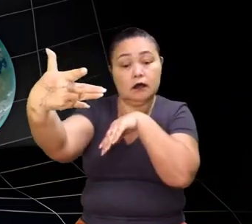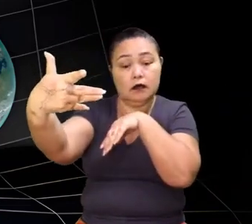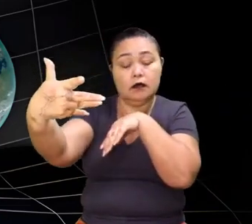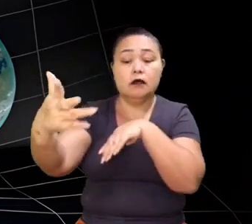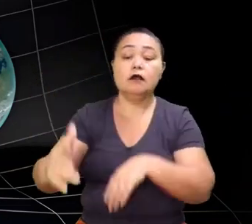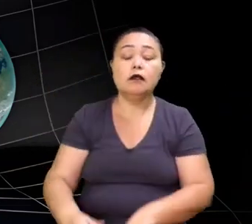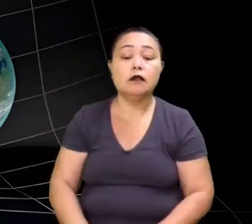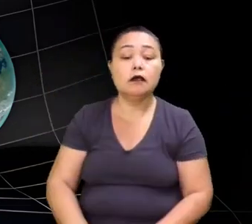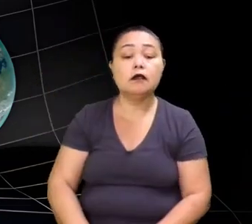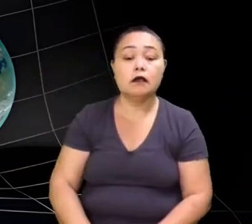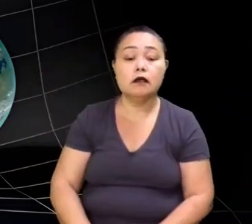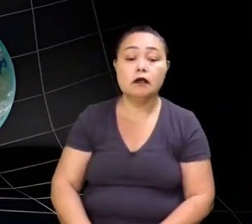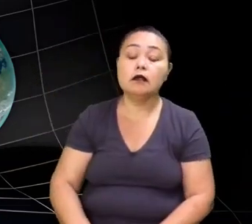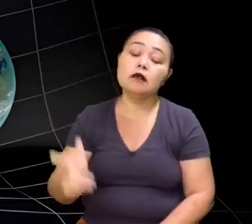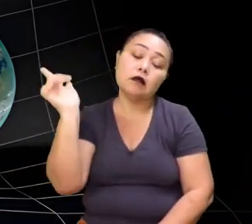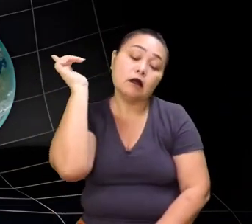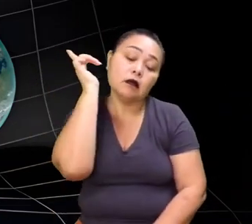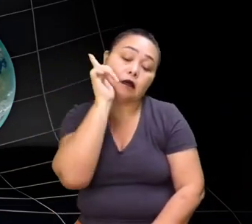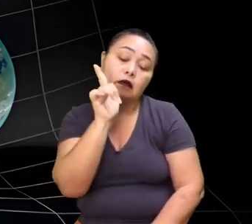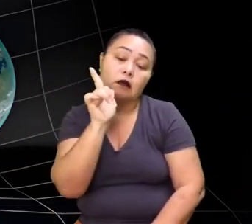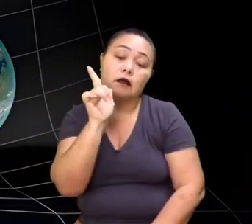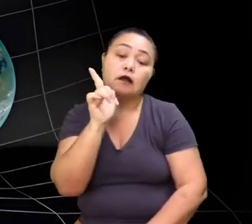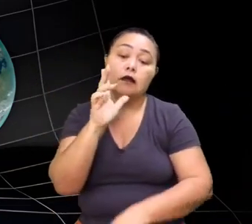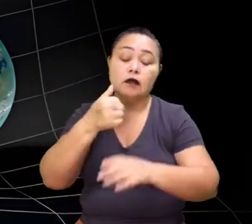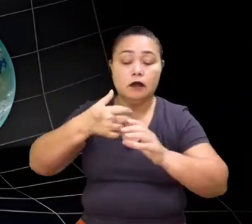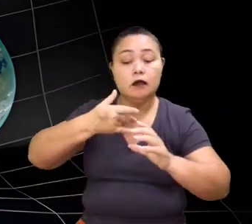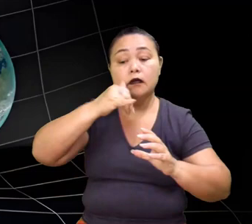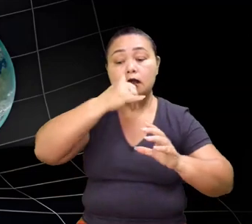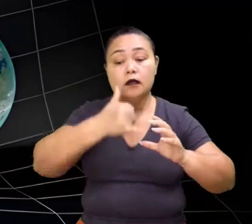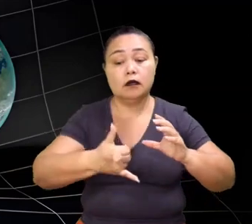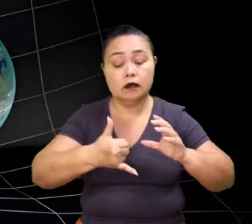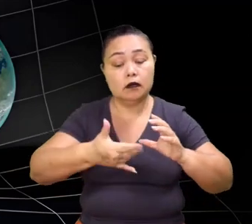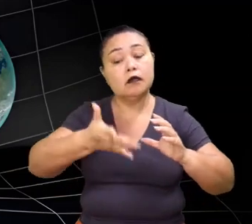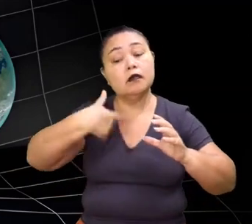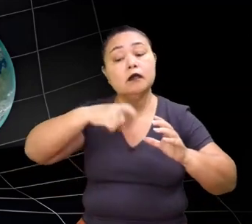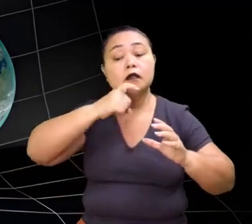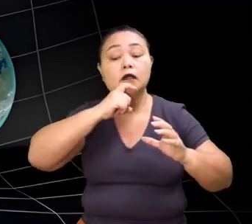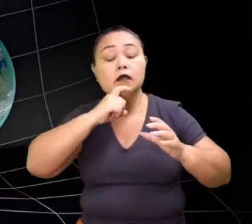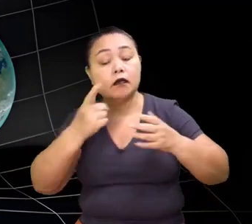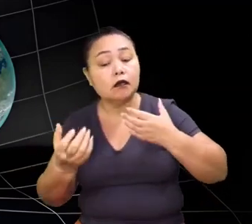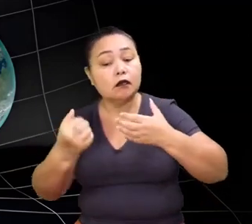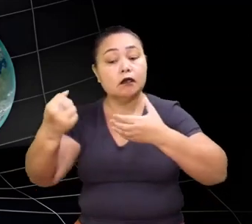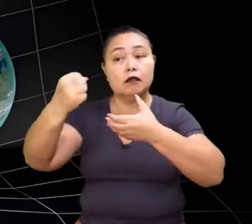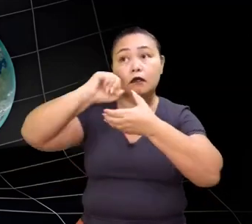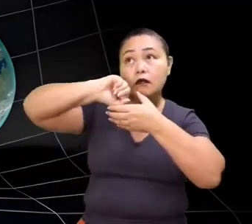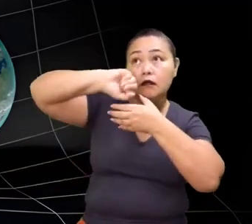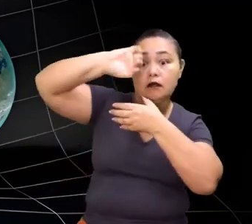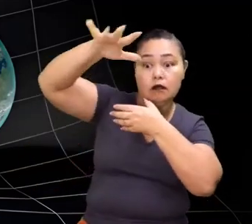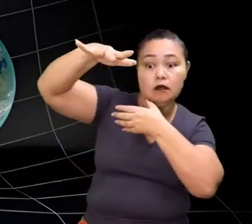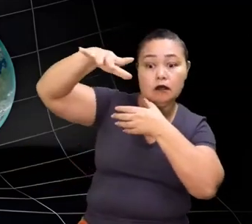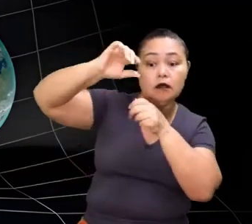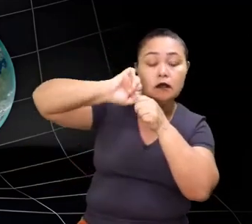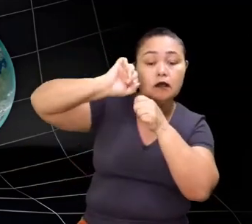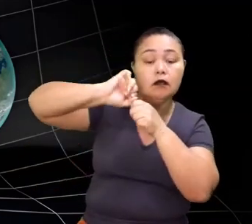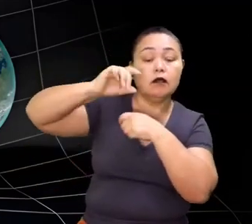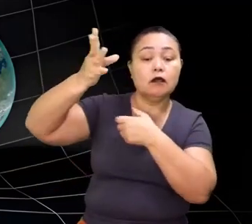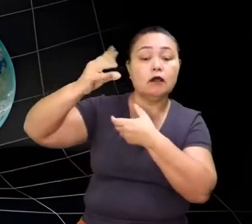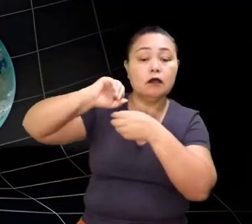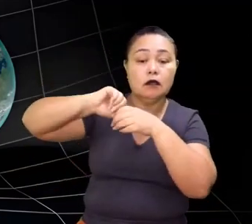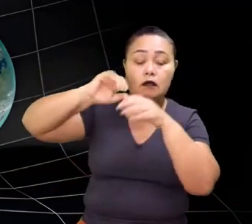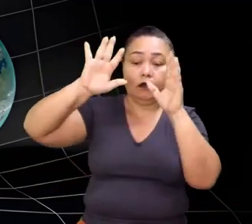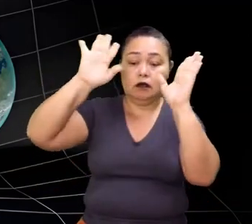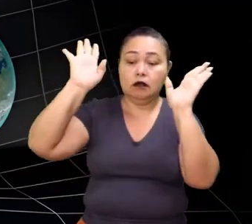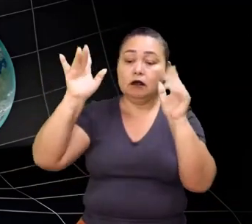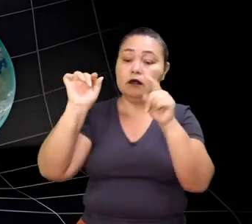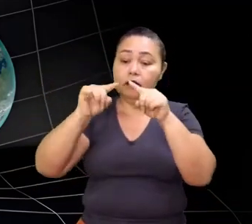lá do lado de fora consegue ainda retirar mais energia do frio e lançar para fora pode ver que quem fica atrás daquele